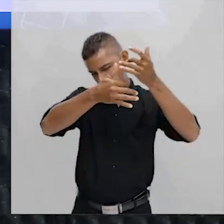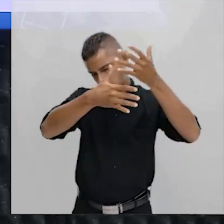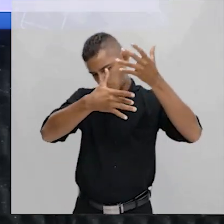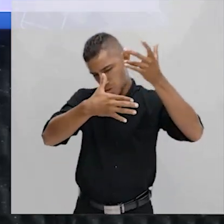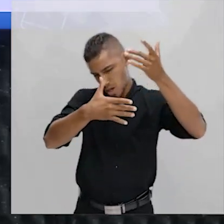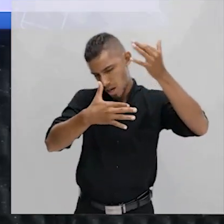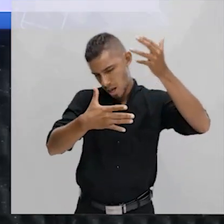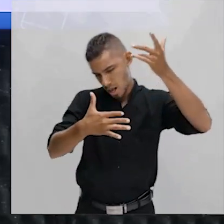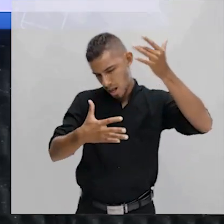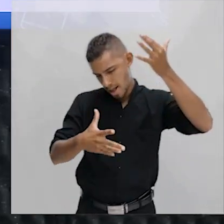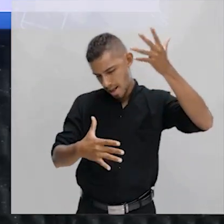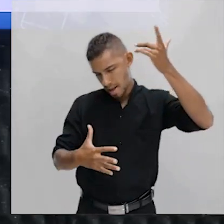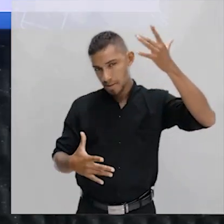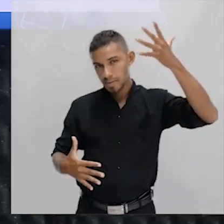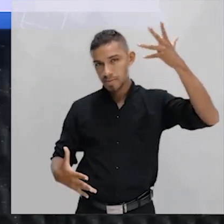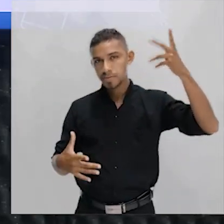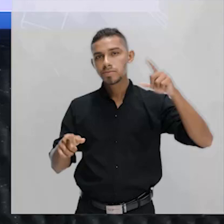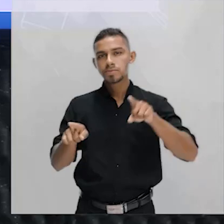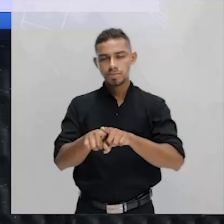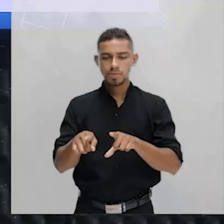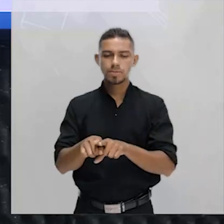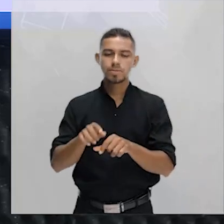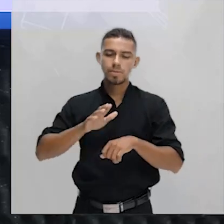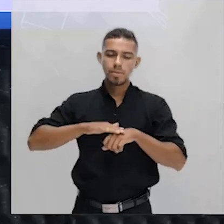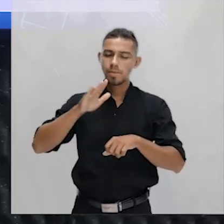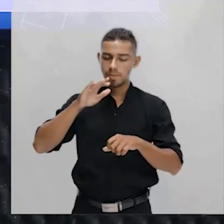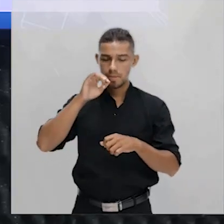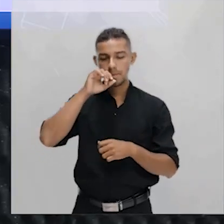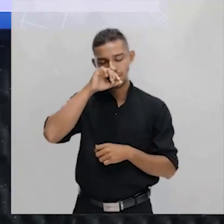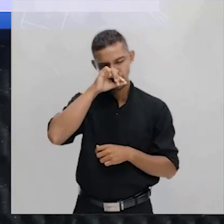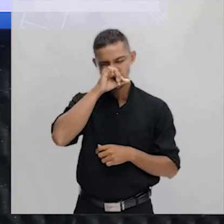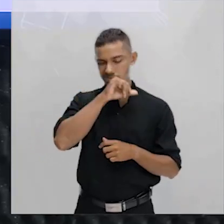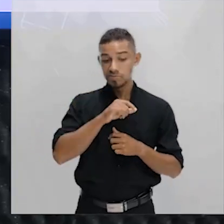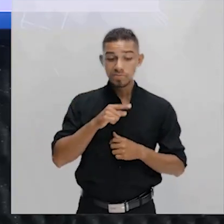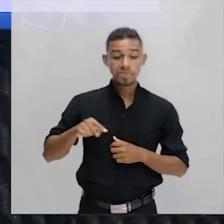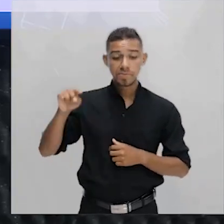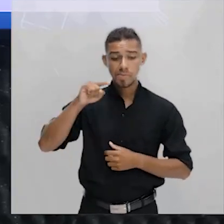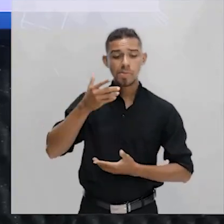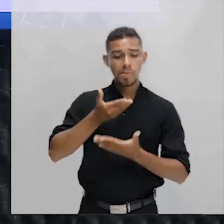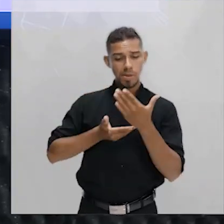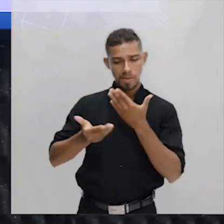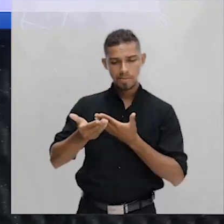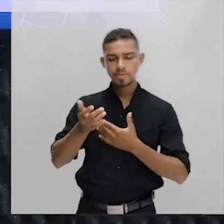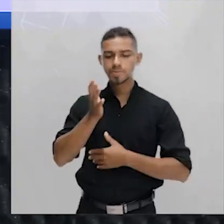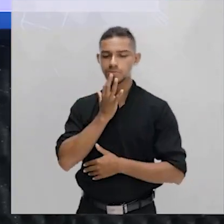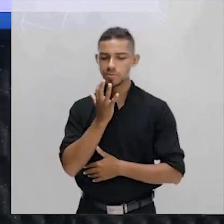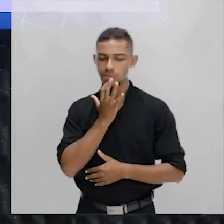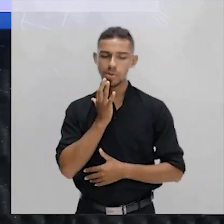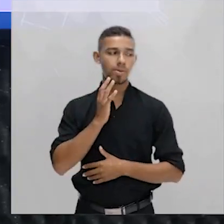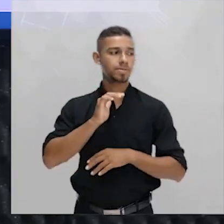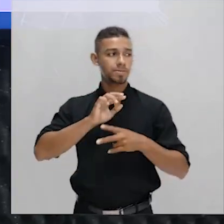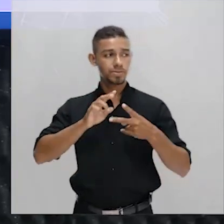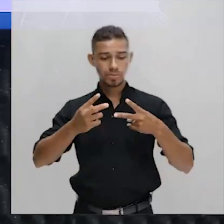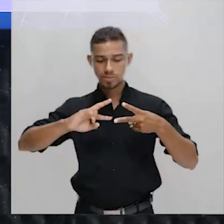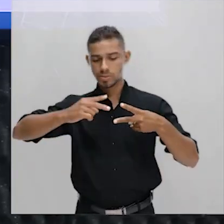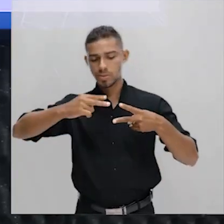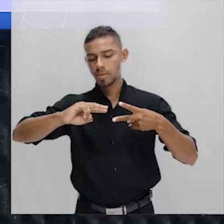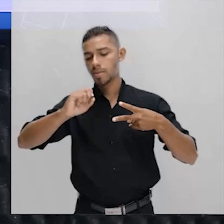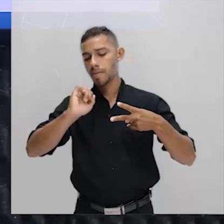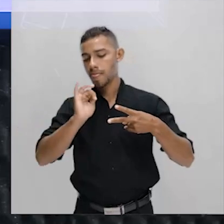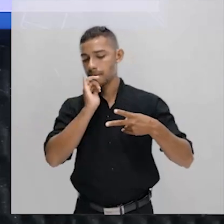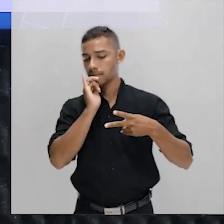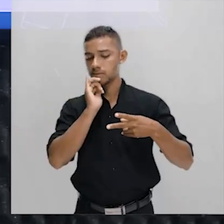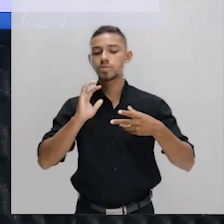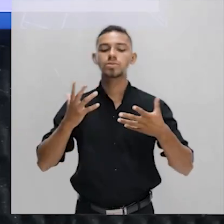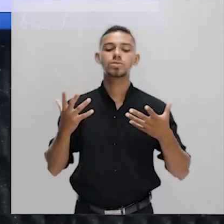possuem esse duplo particípio. E é bom que vocês possam se inteirar um pouco mais desses duplos particípios. Por quê?